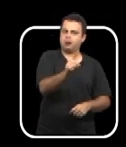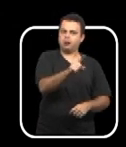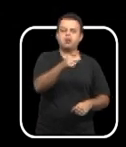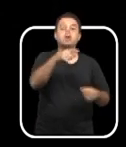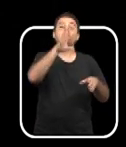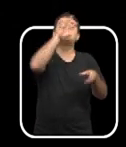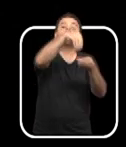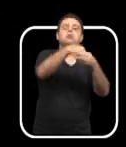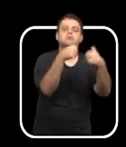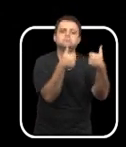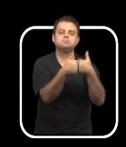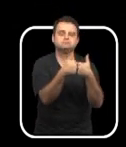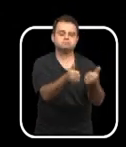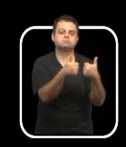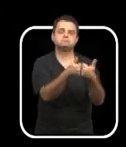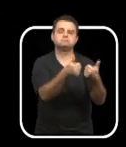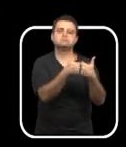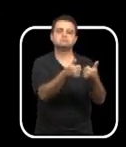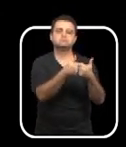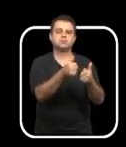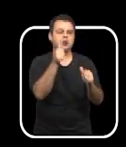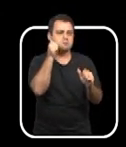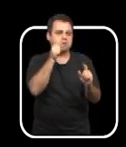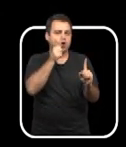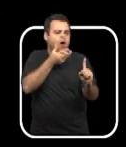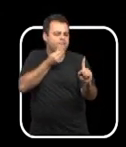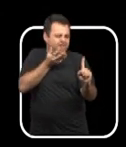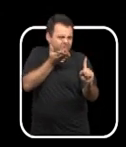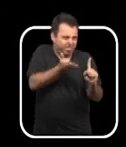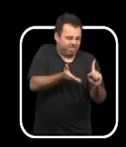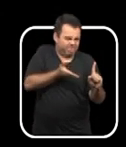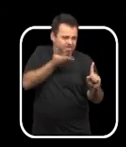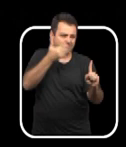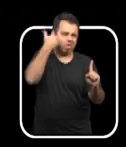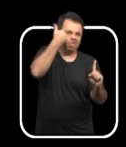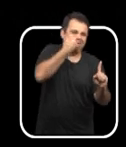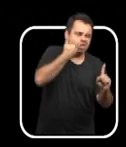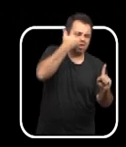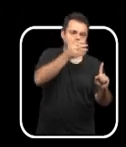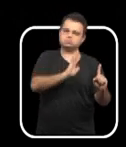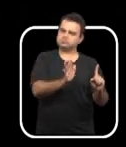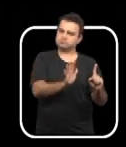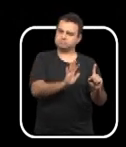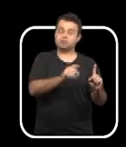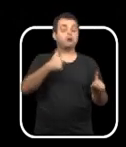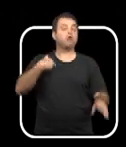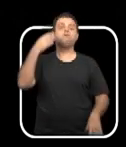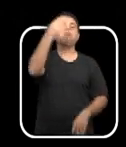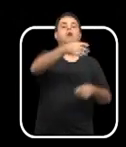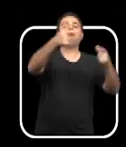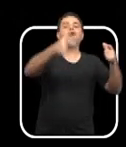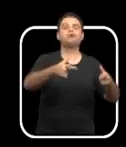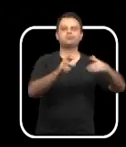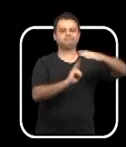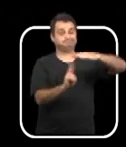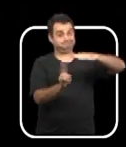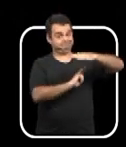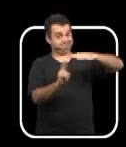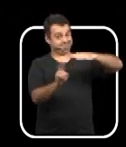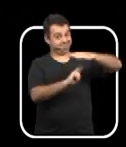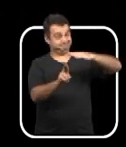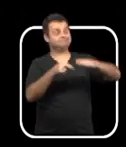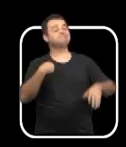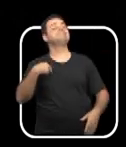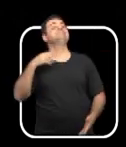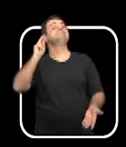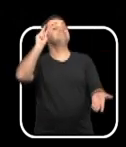sexual no transporte público. E aí eu fui para a rua. Aliás, eu fui para o terminal urbano. E lá